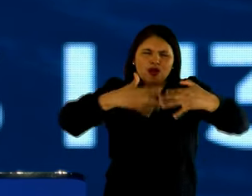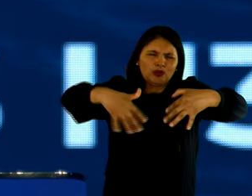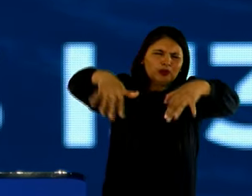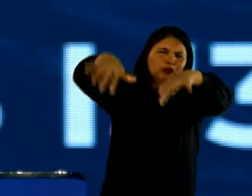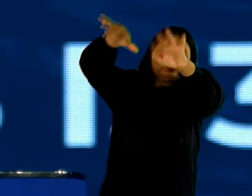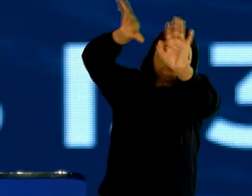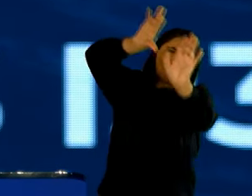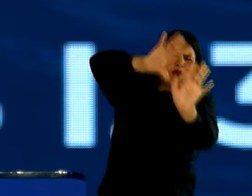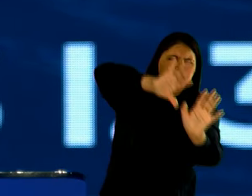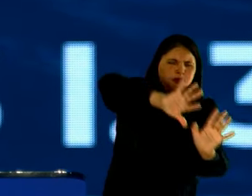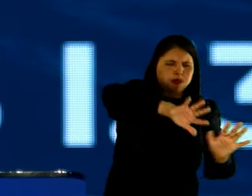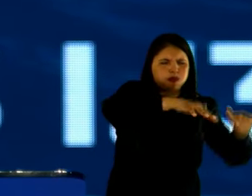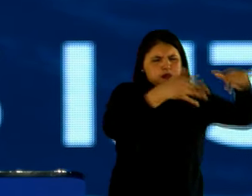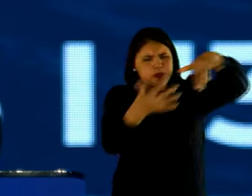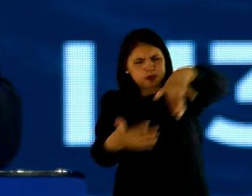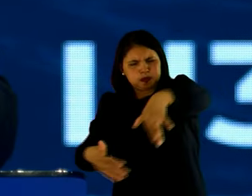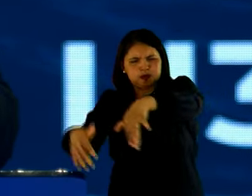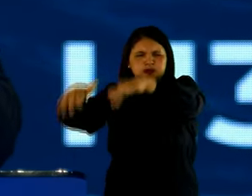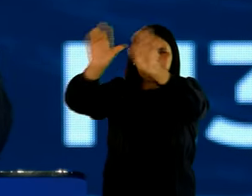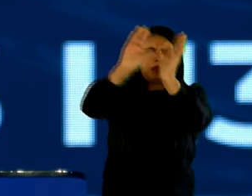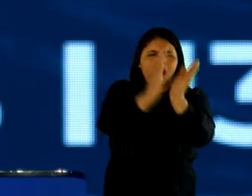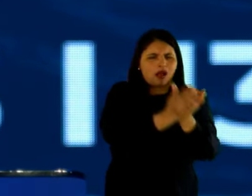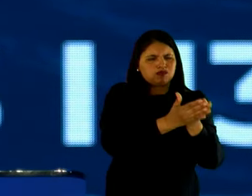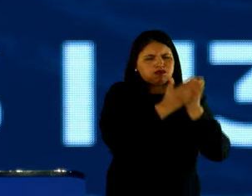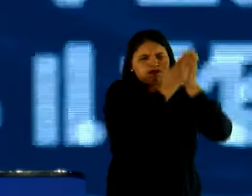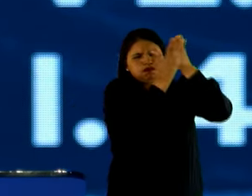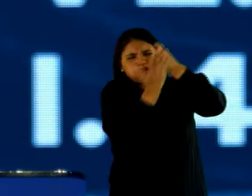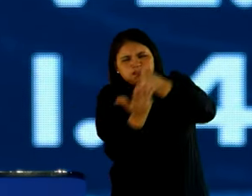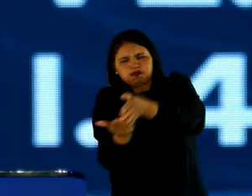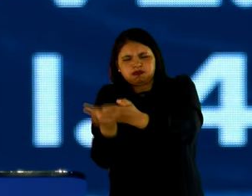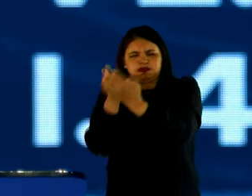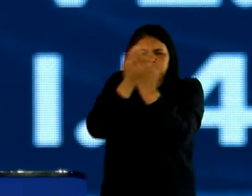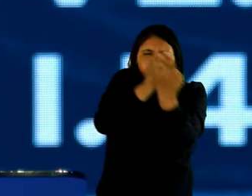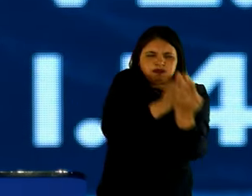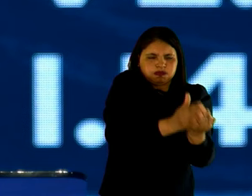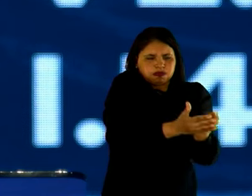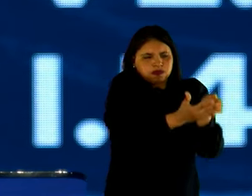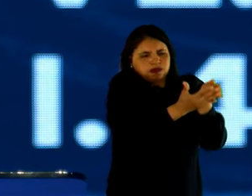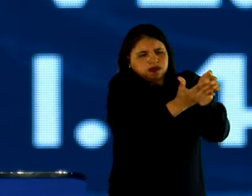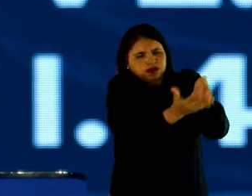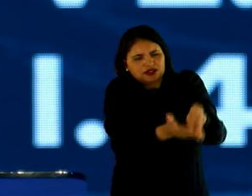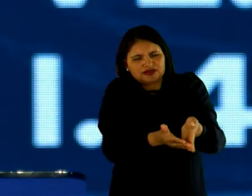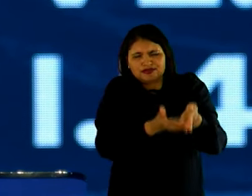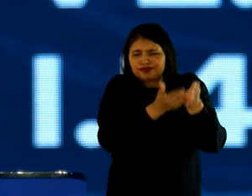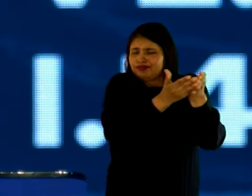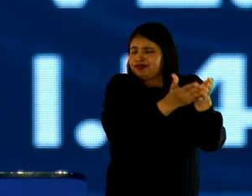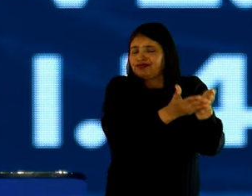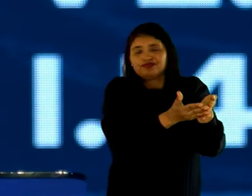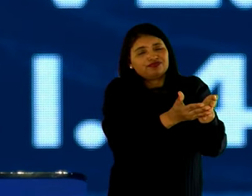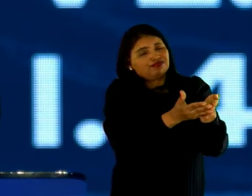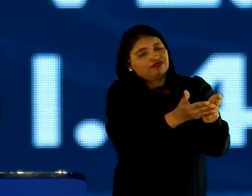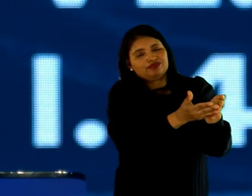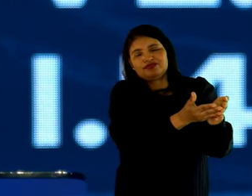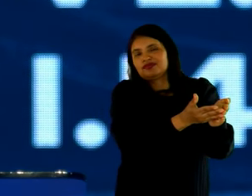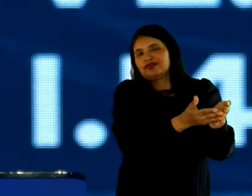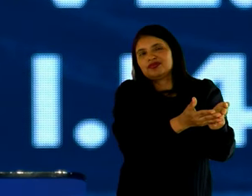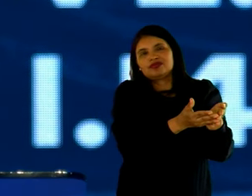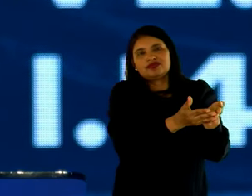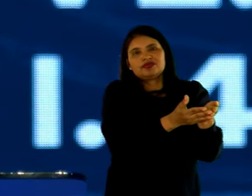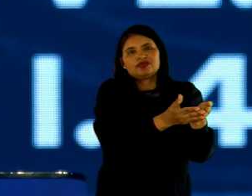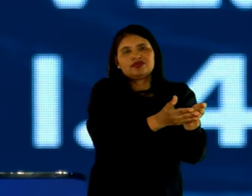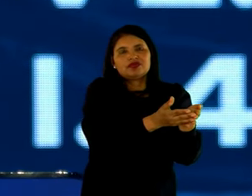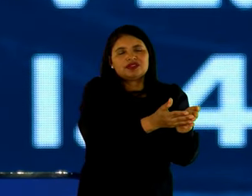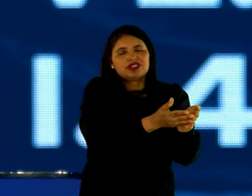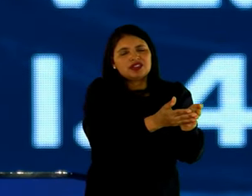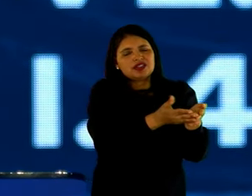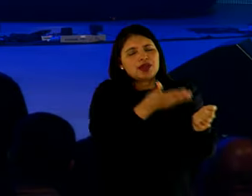vez mais contra eles. Tem um ditado que diz assim, ó: "Não adianta remar contra maré, não